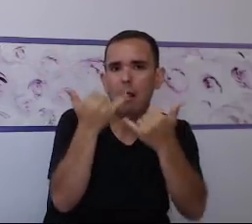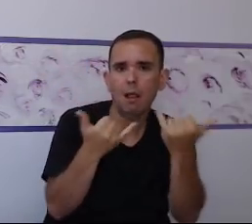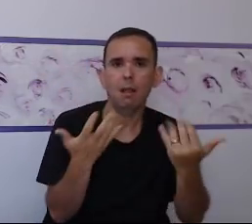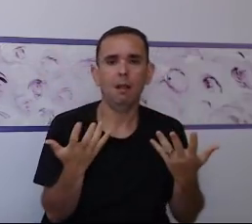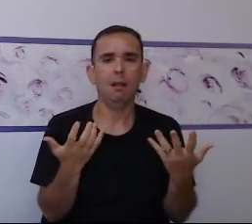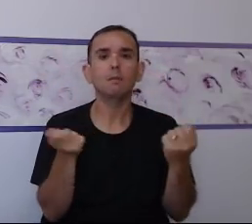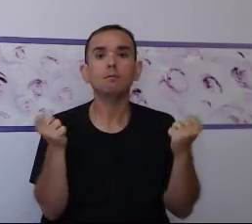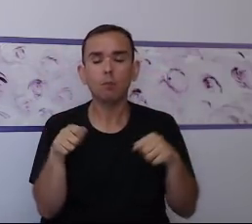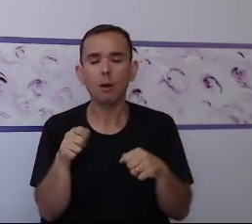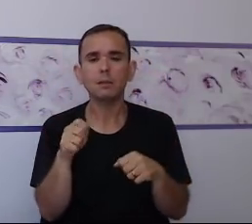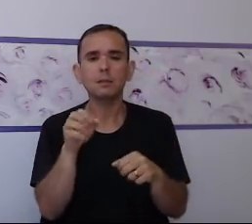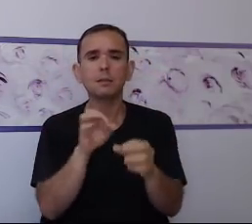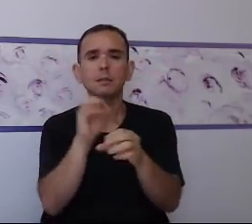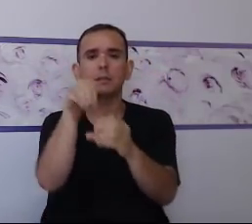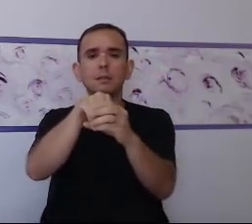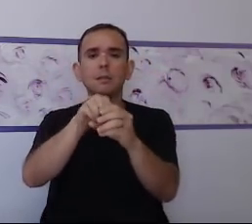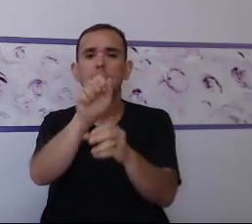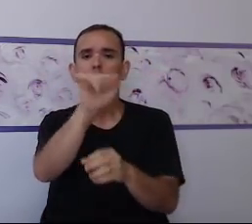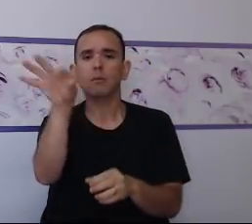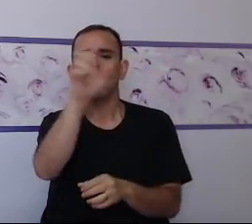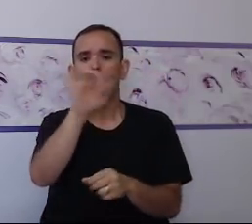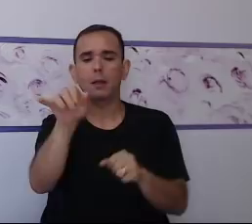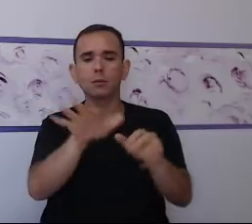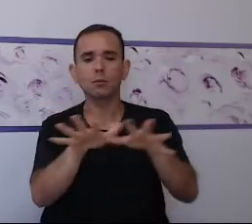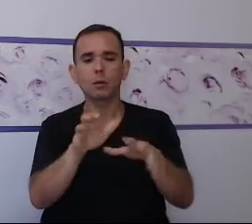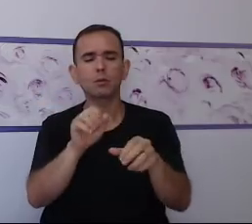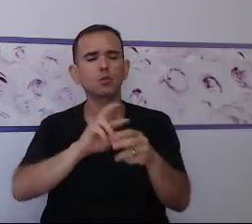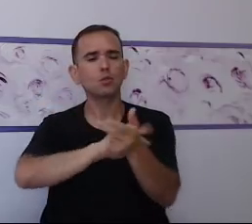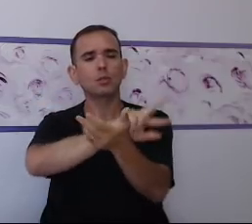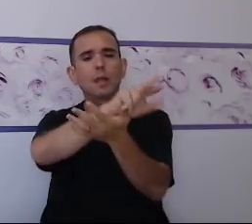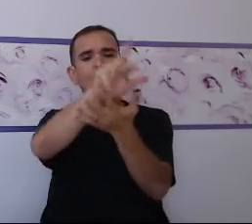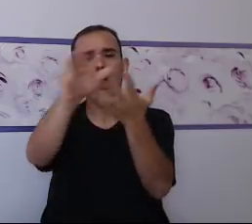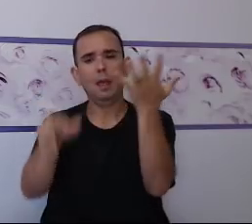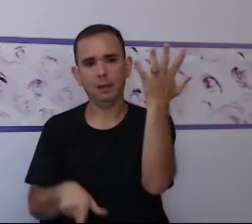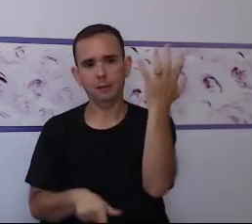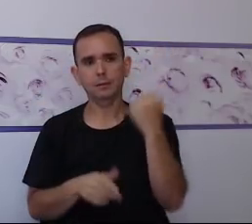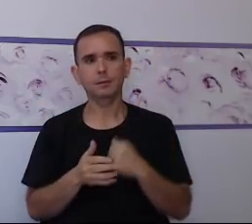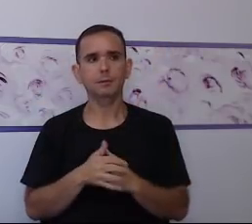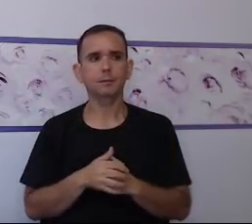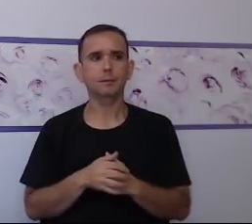texto, a gente pode trabalhar nesse alfabeto móvel de N formas.